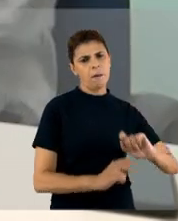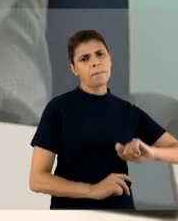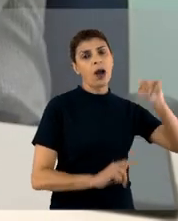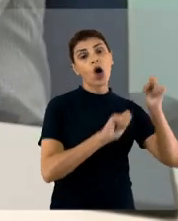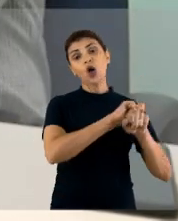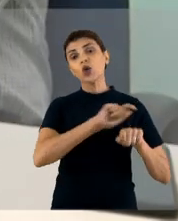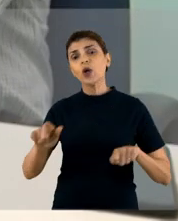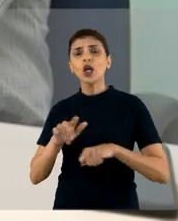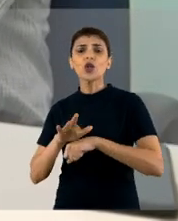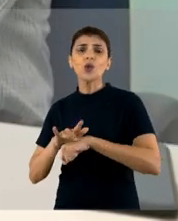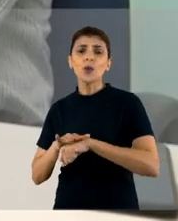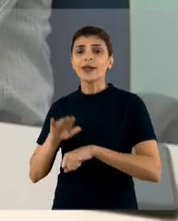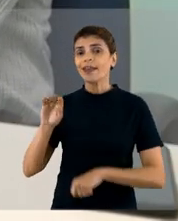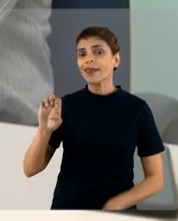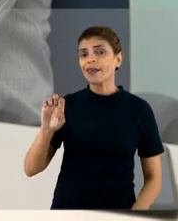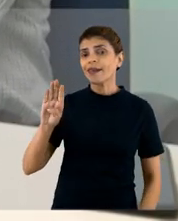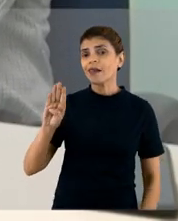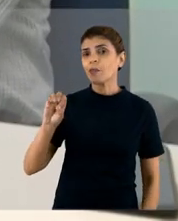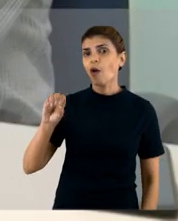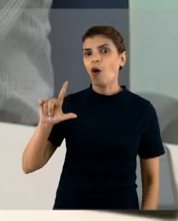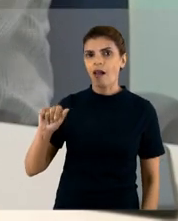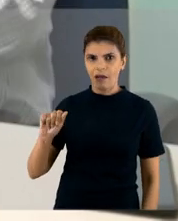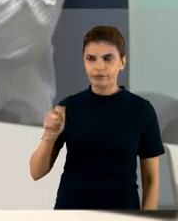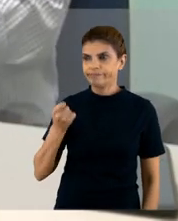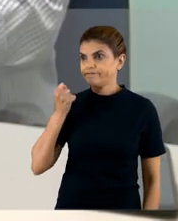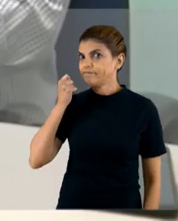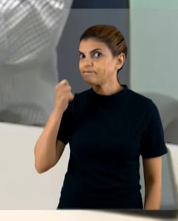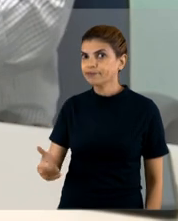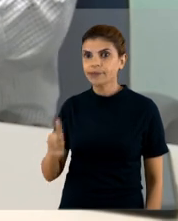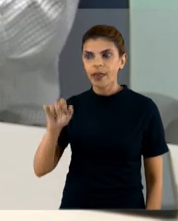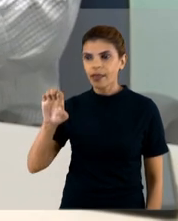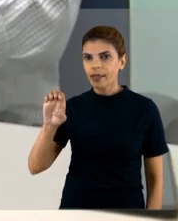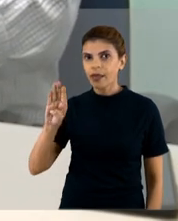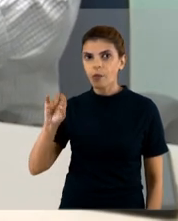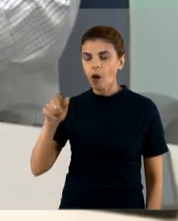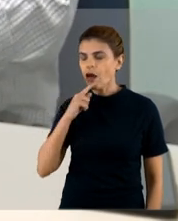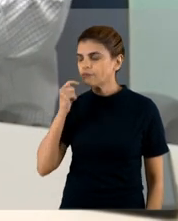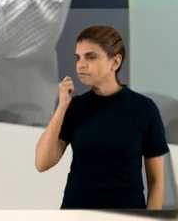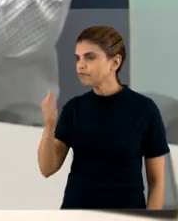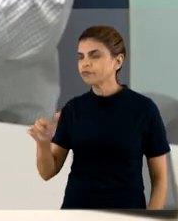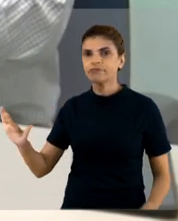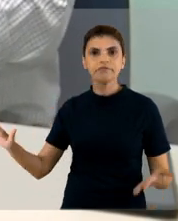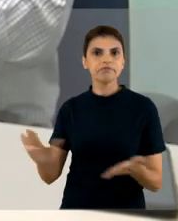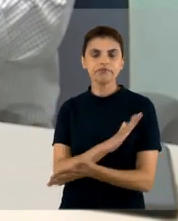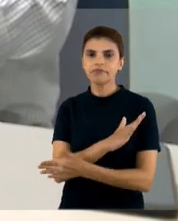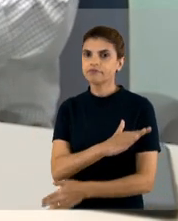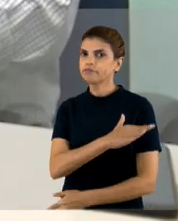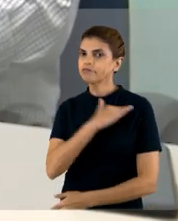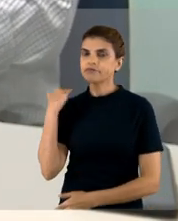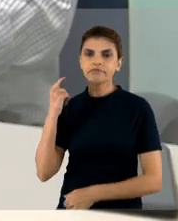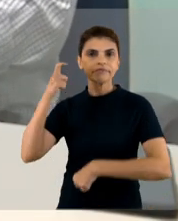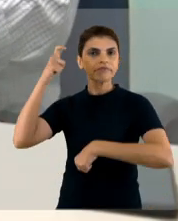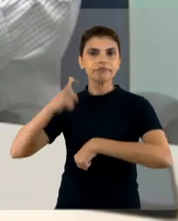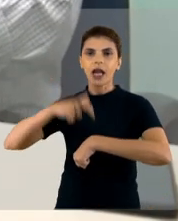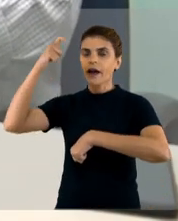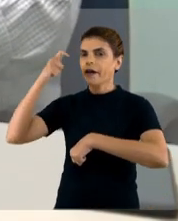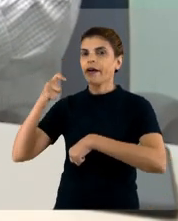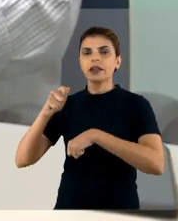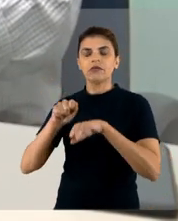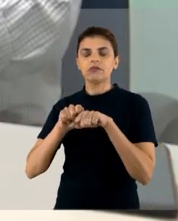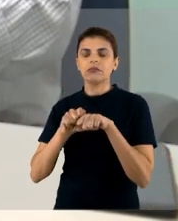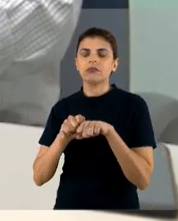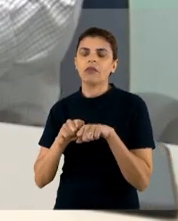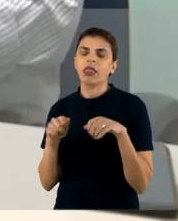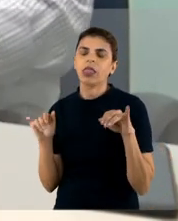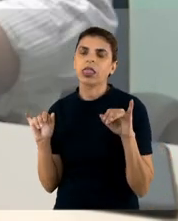risco muito maior do que o ebola por exemplo que é um vírus que rapidamente e eh abate as pessoas as suas os seus os seus